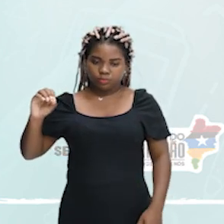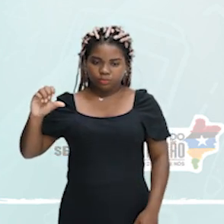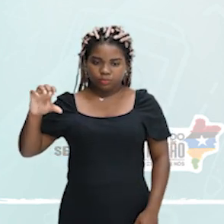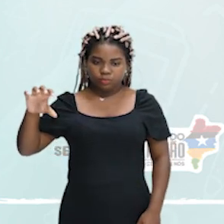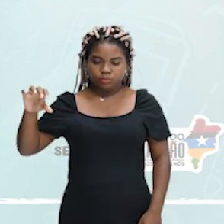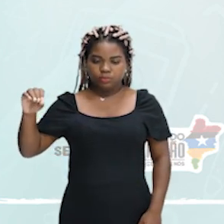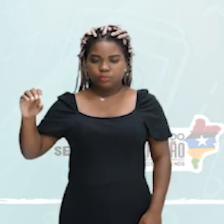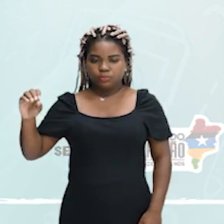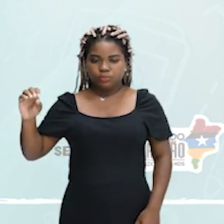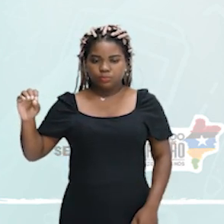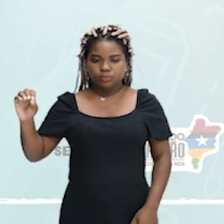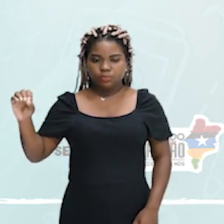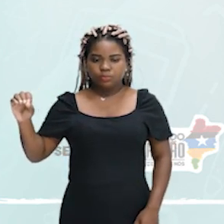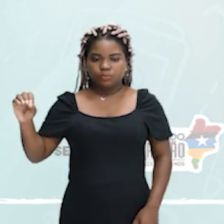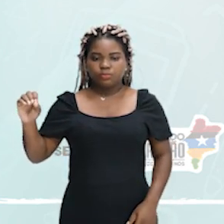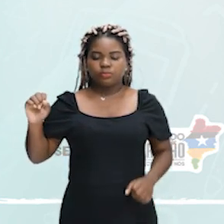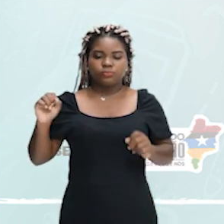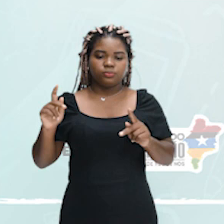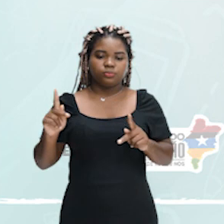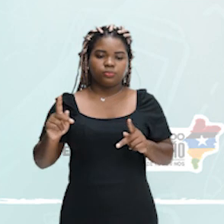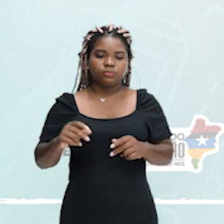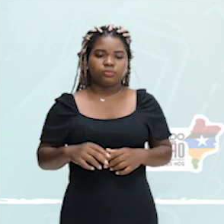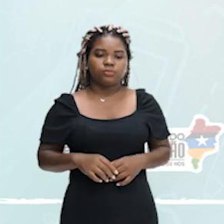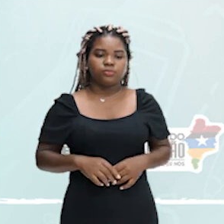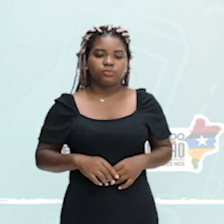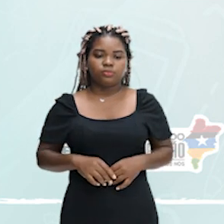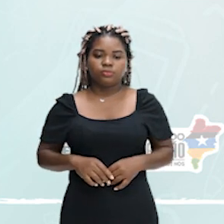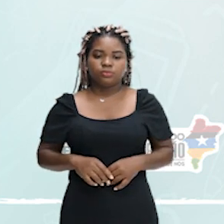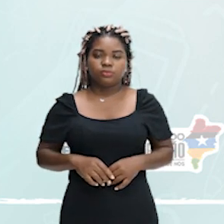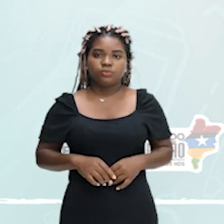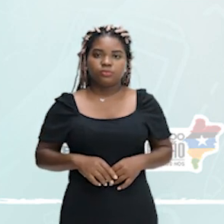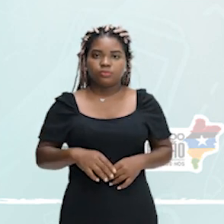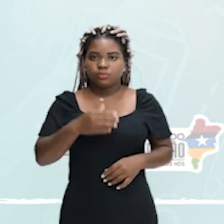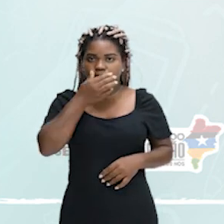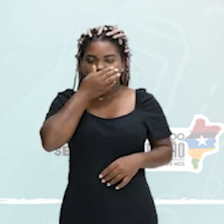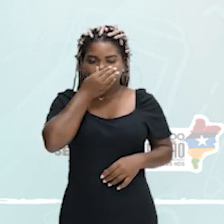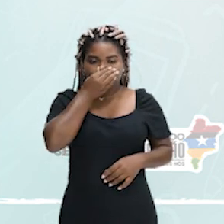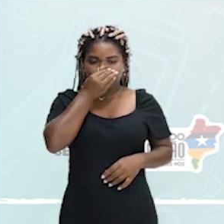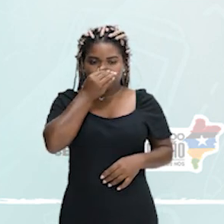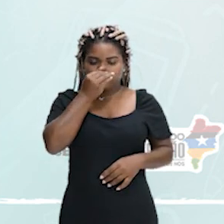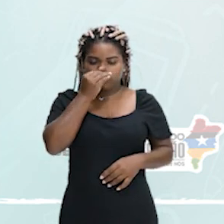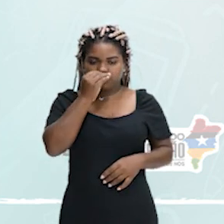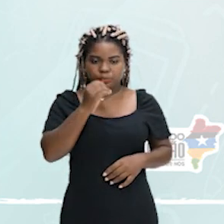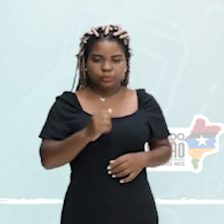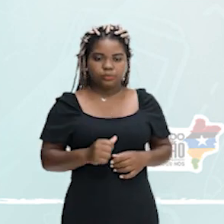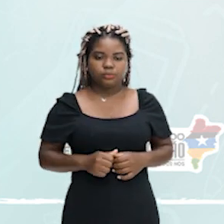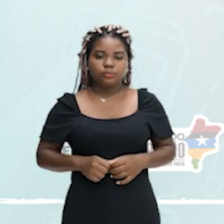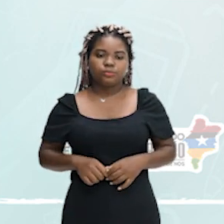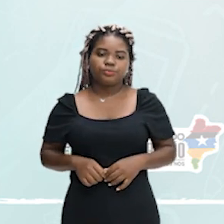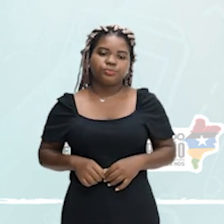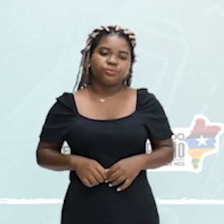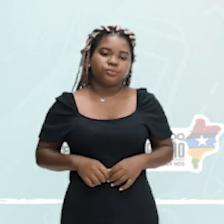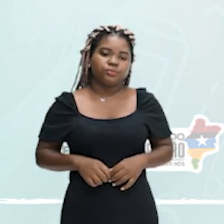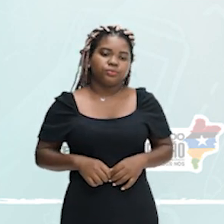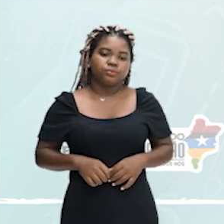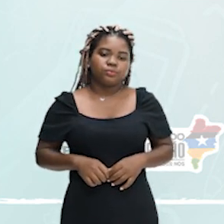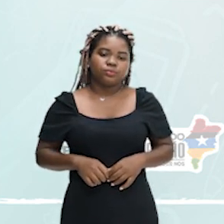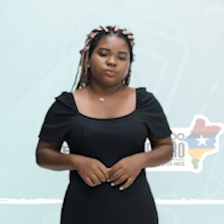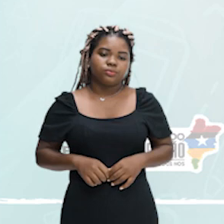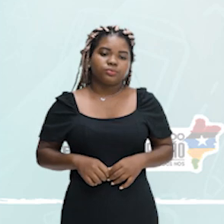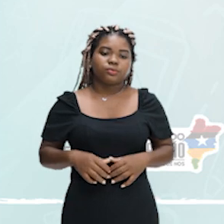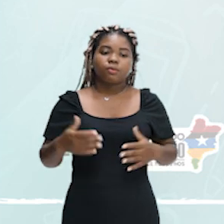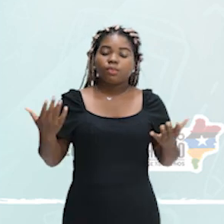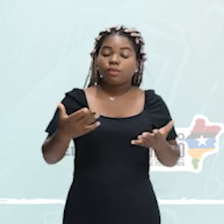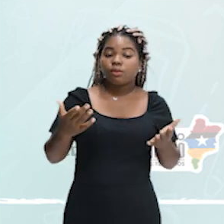409.600. Se você lembrar, lá no começo da nossa questão, eu vou voltar para você resgatar essa informação. Olha só,